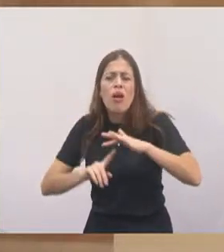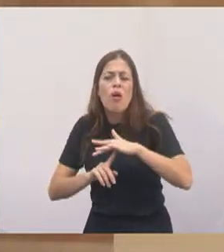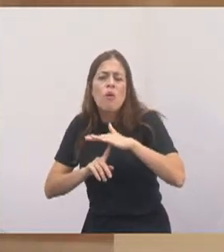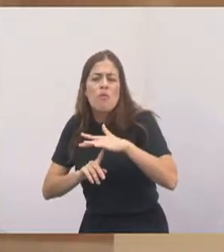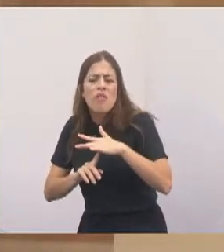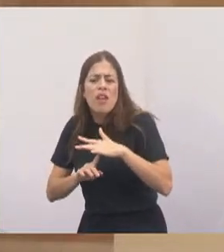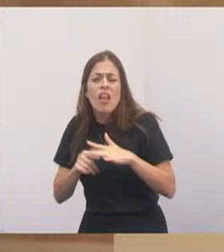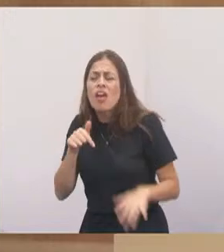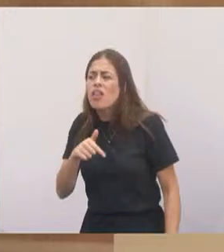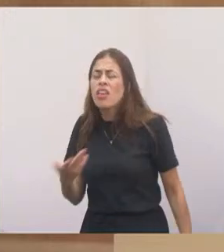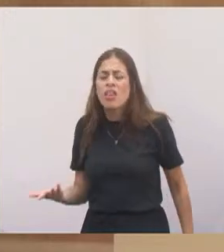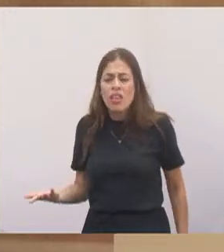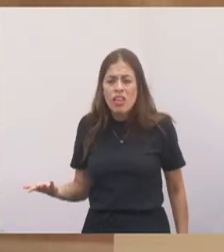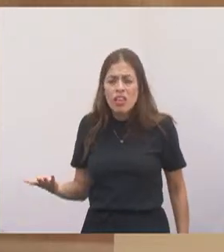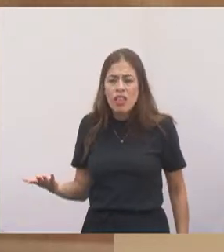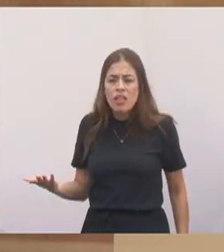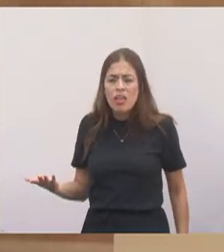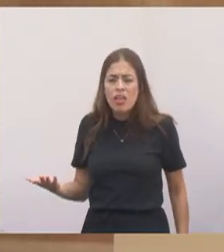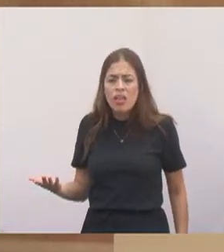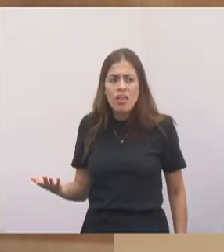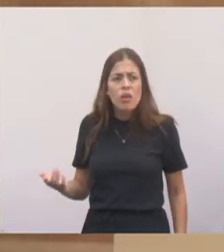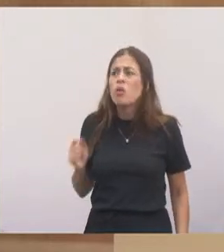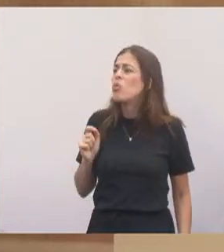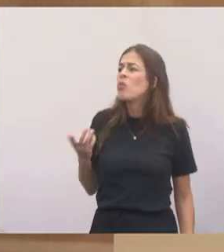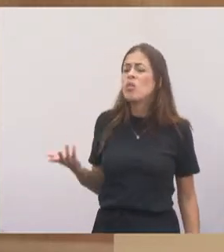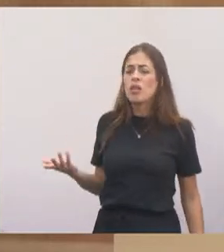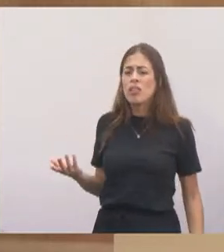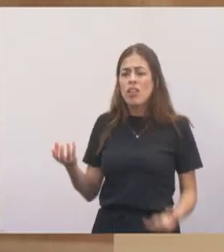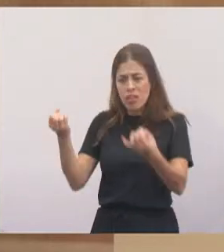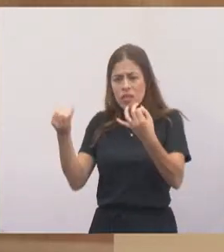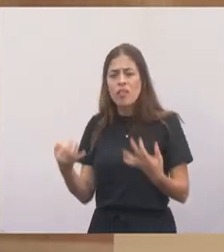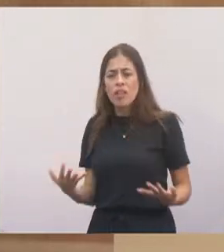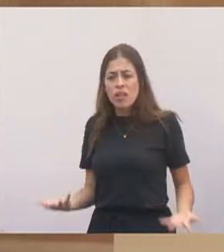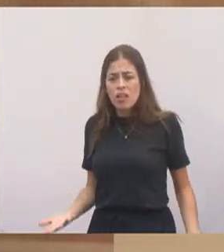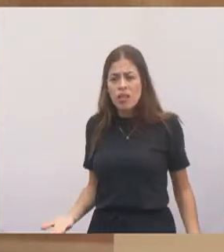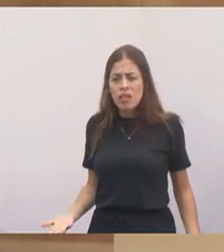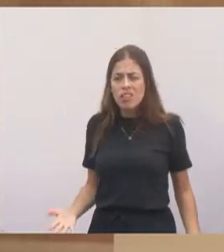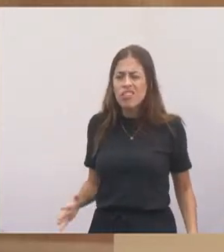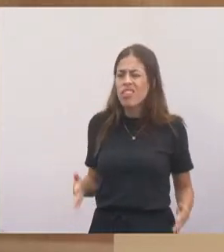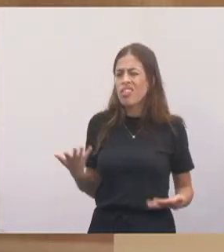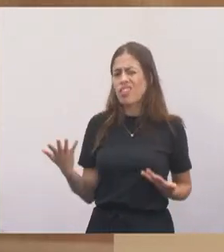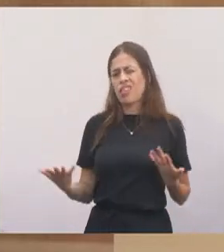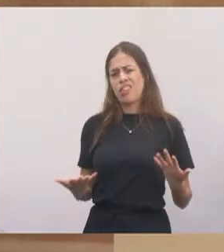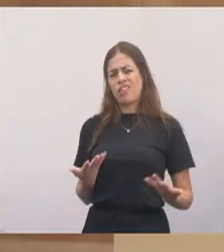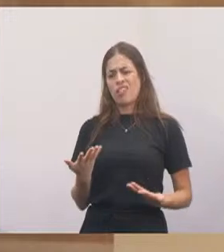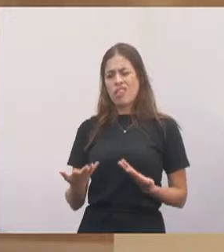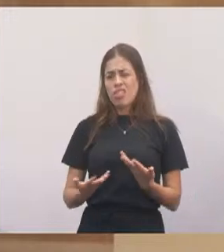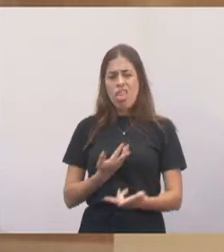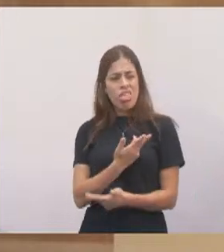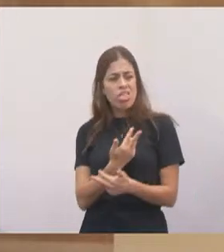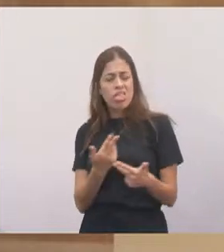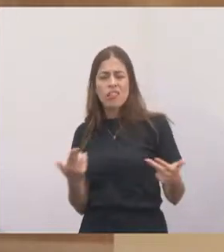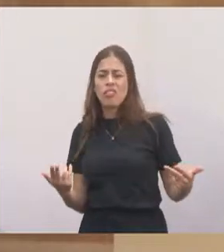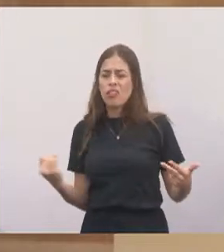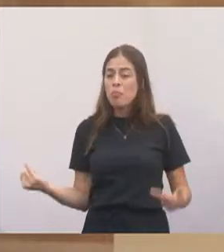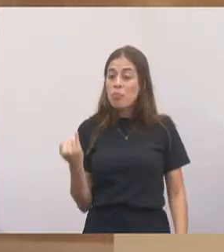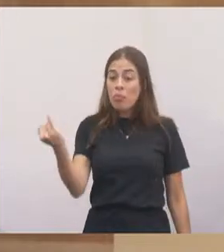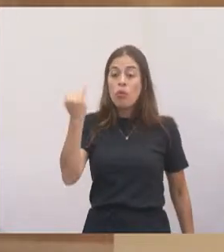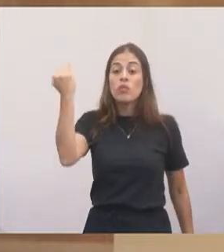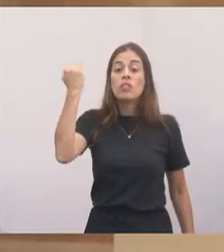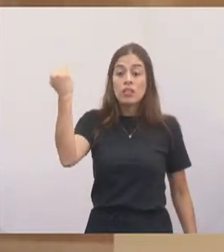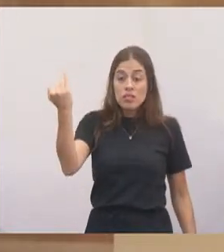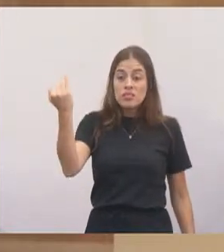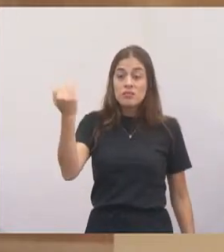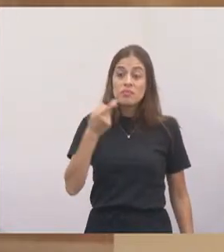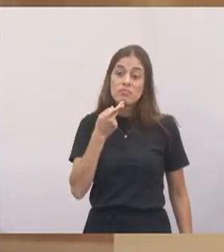nesse município? Onde é que tem que fazer? Ai, mas esse negócio de, poxa, tanta coisa mais importante para